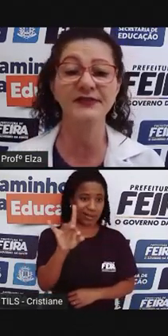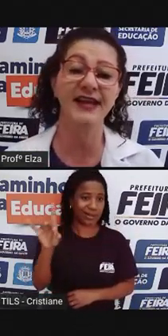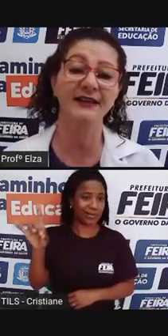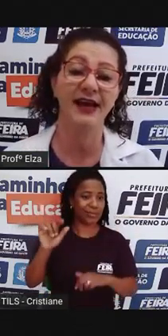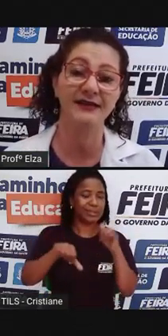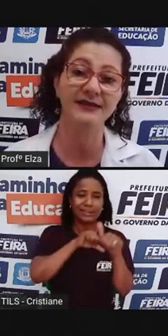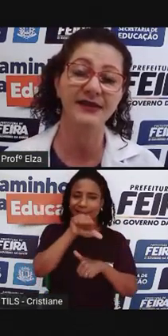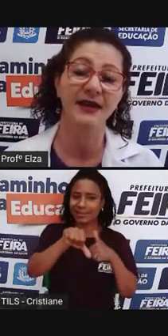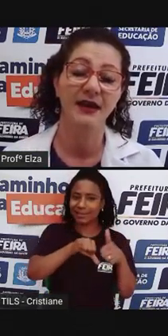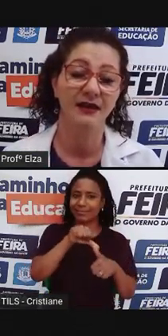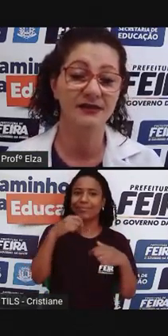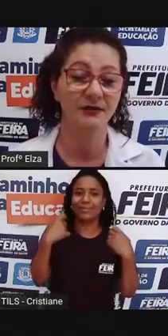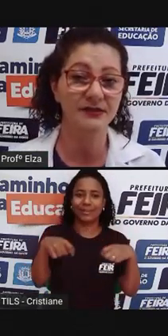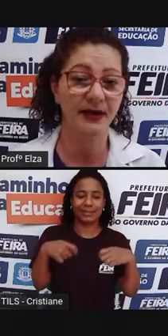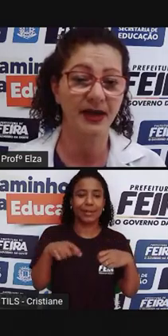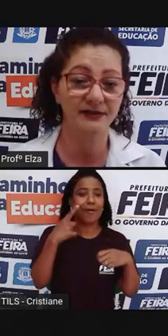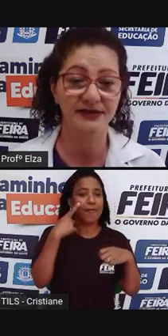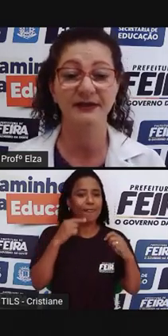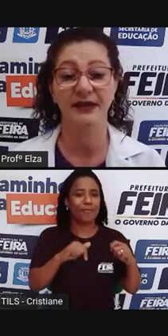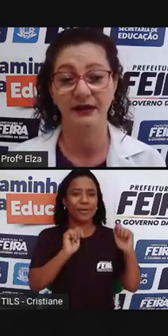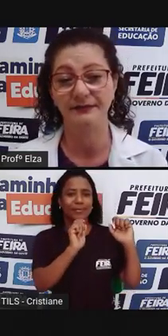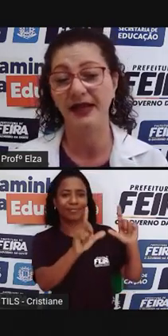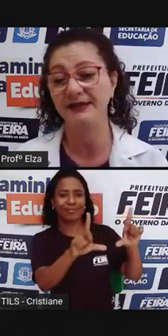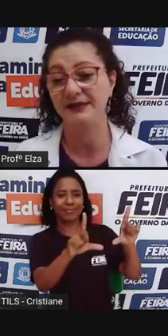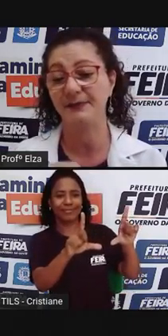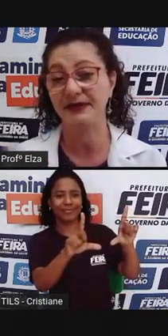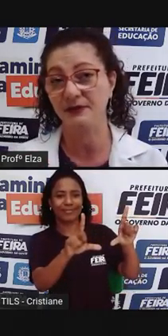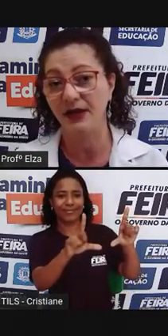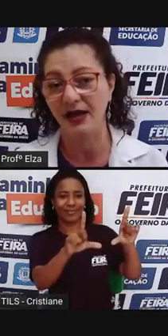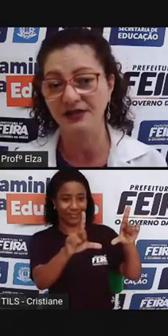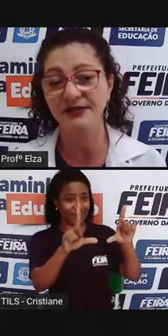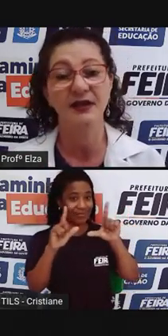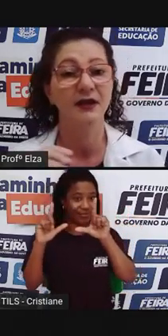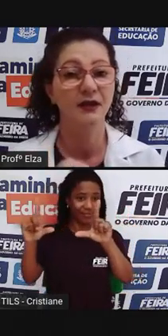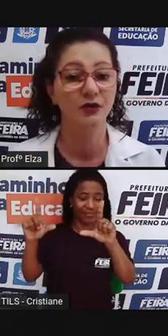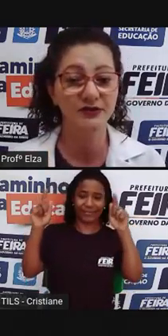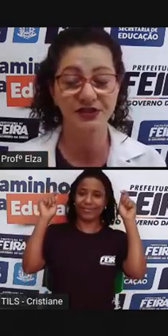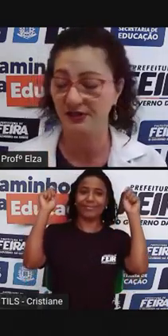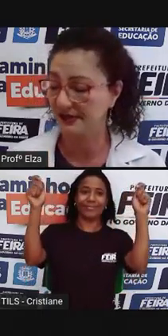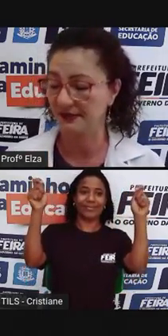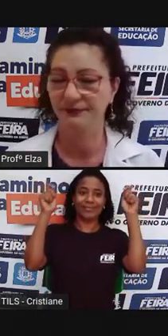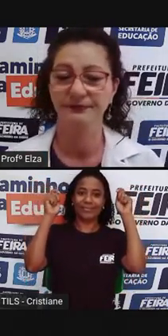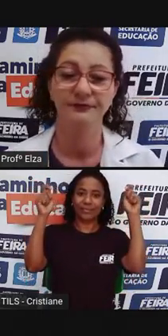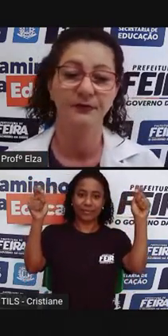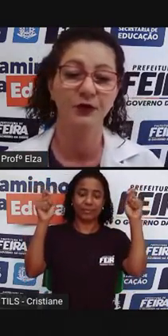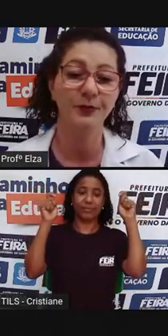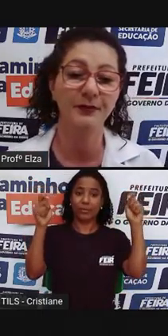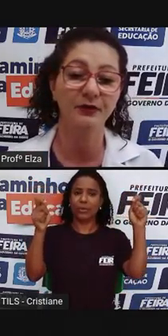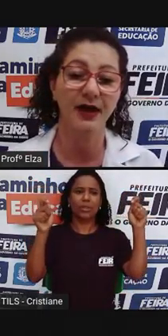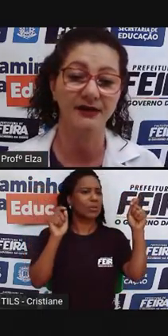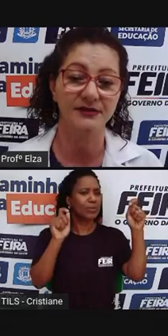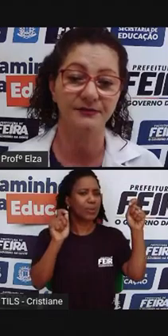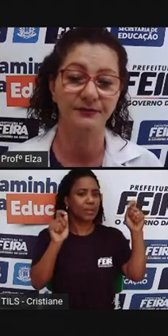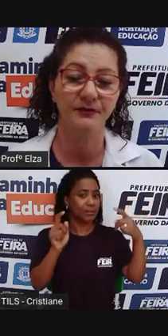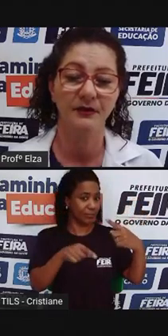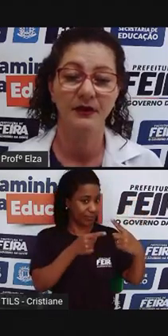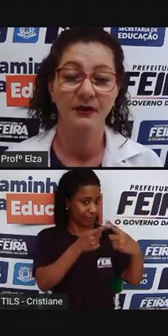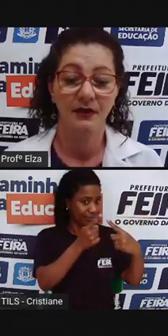Vejam os cartazes que estão espelhados na tela. Né? Esses personagens nos dizem. No primeiro